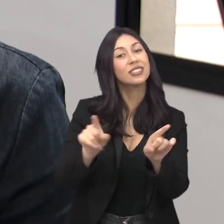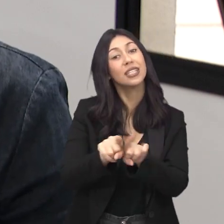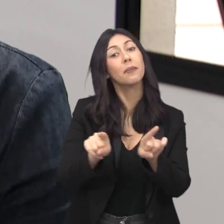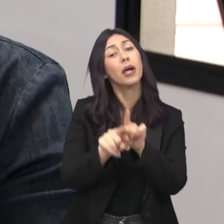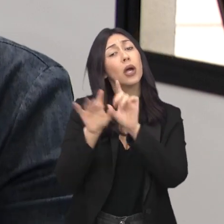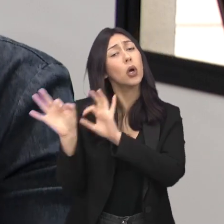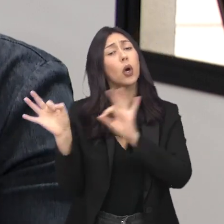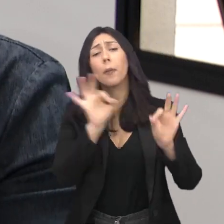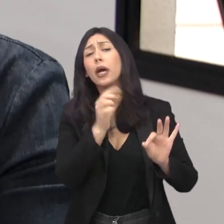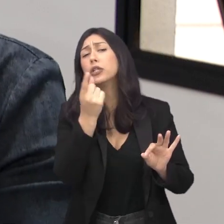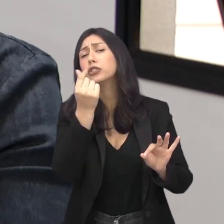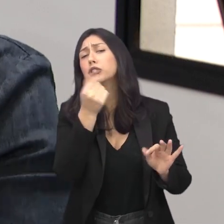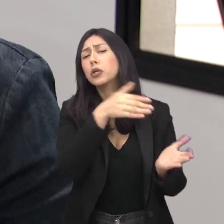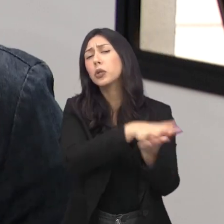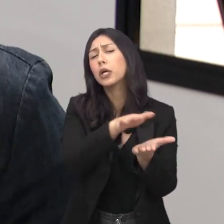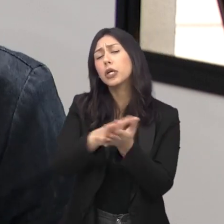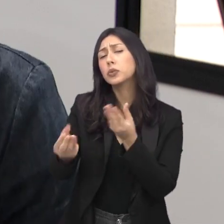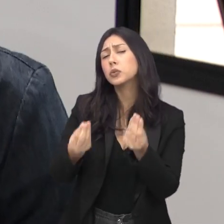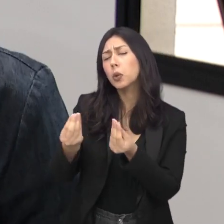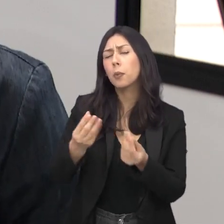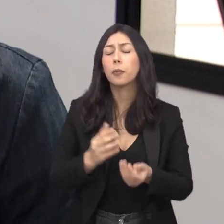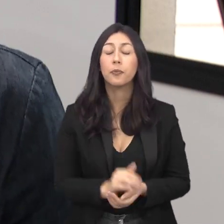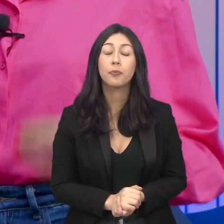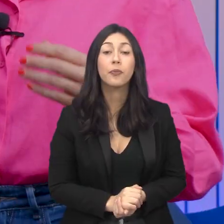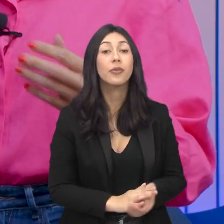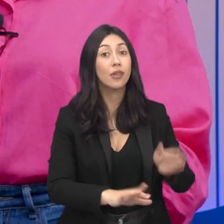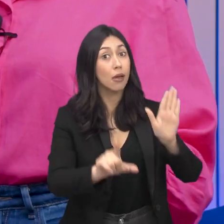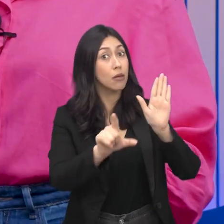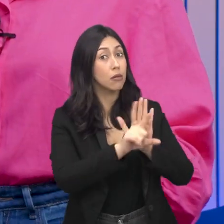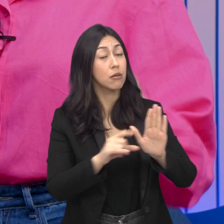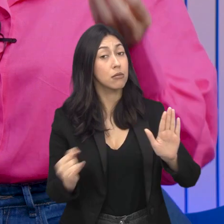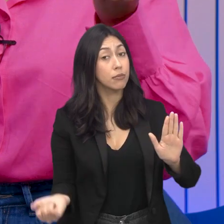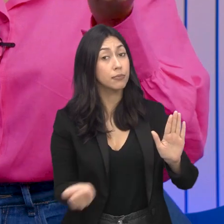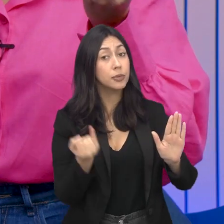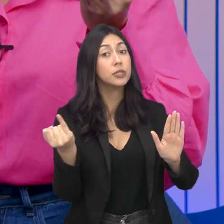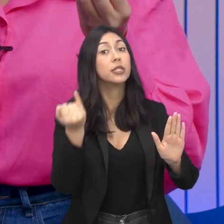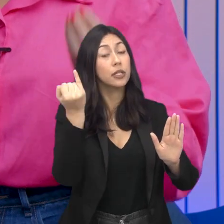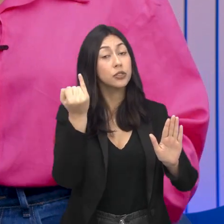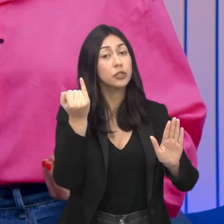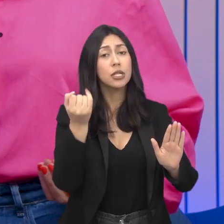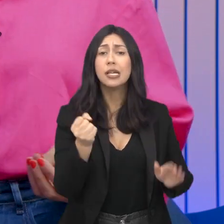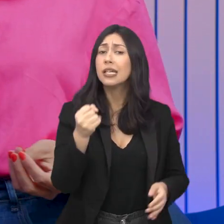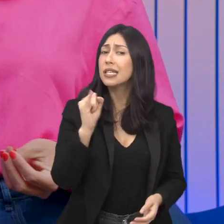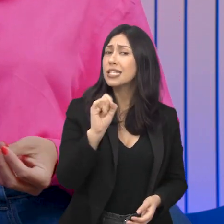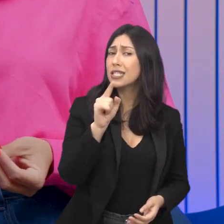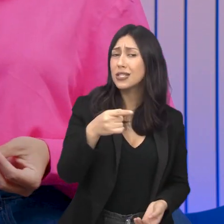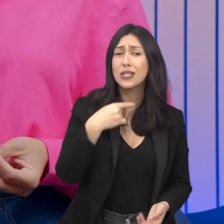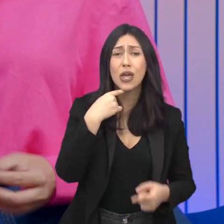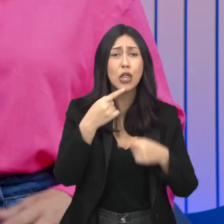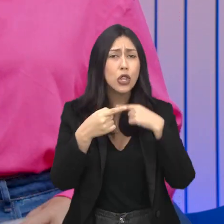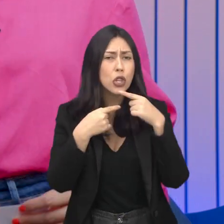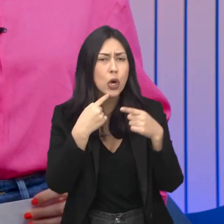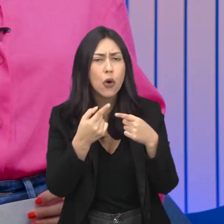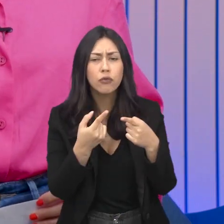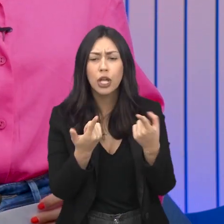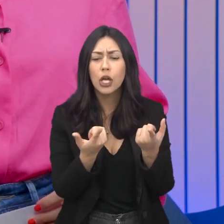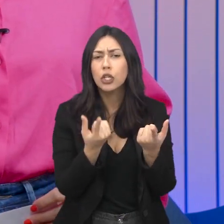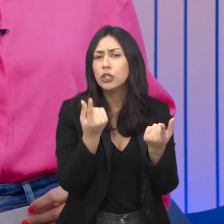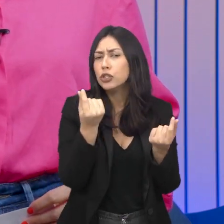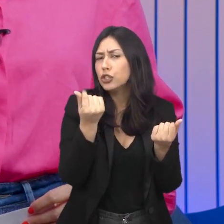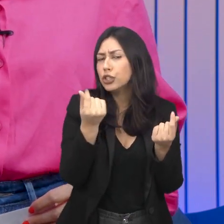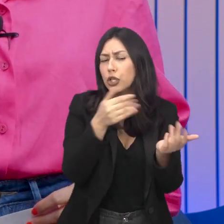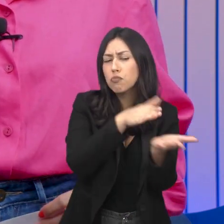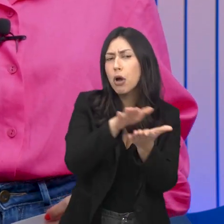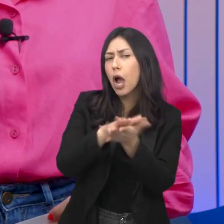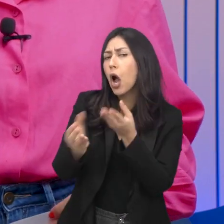de transparência, e para que ele acompanhe onde está sendo gasto o nosso dinheiro. Essa lei é realmente muito importante. Se você tem alguma dúvida